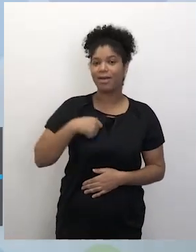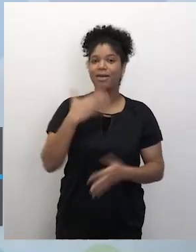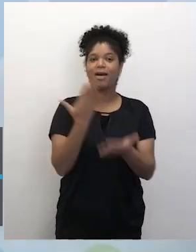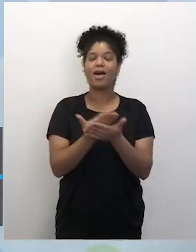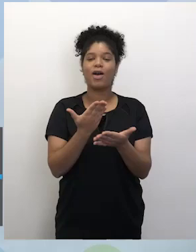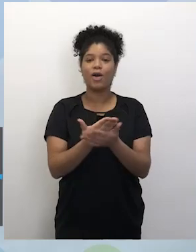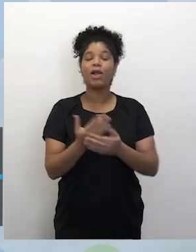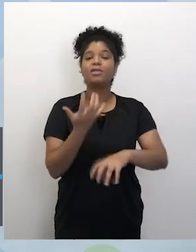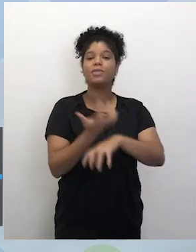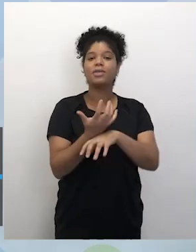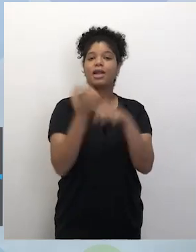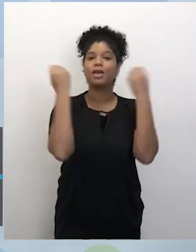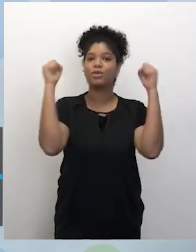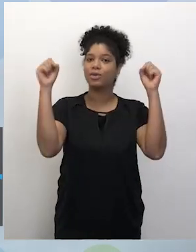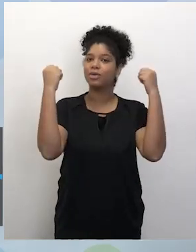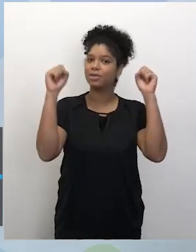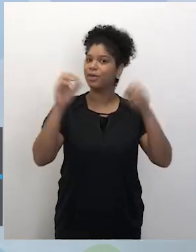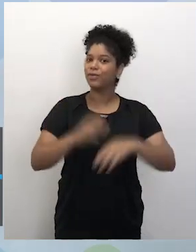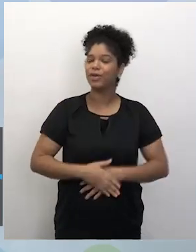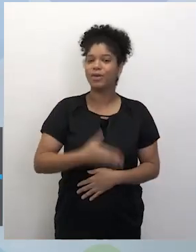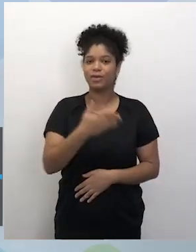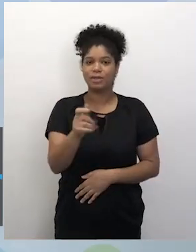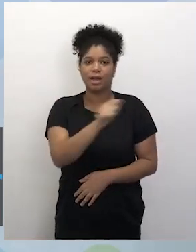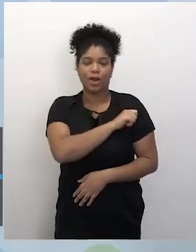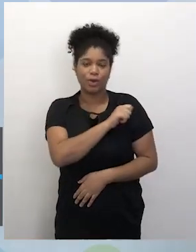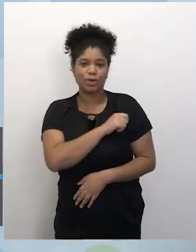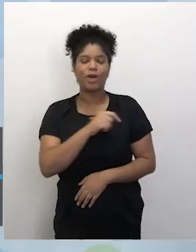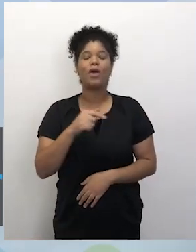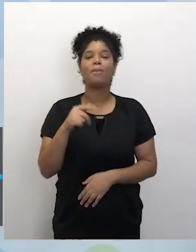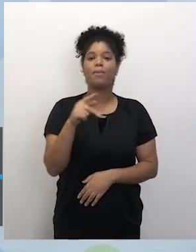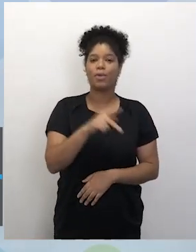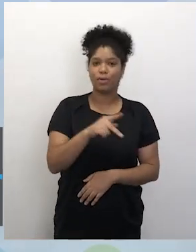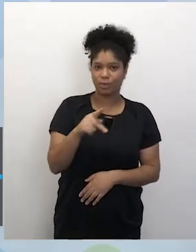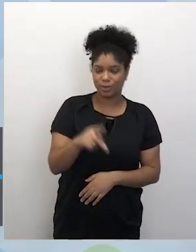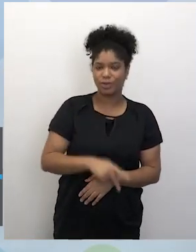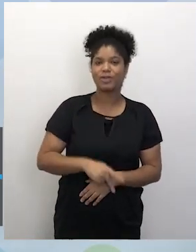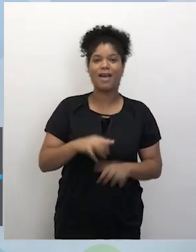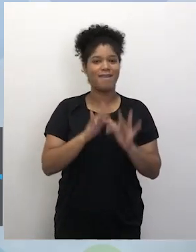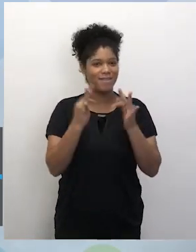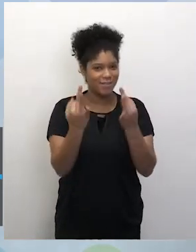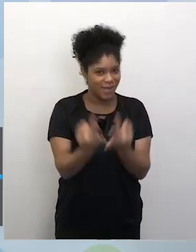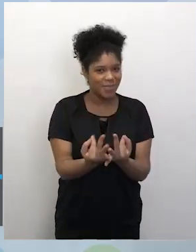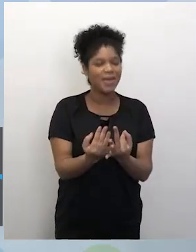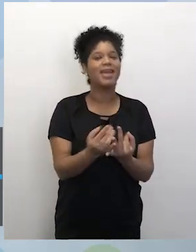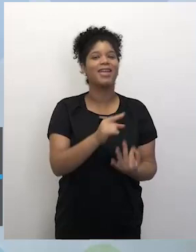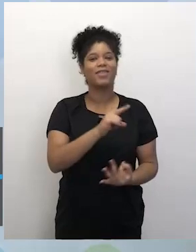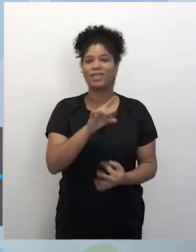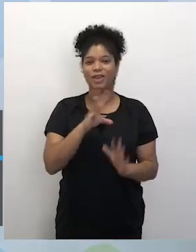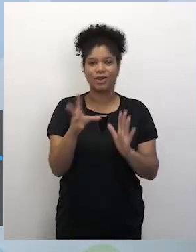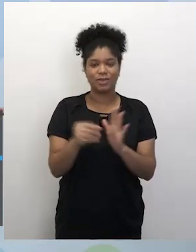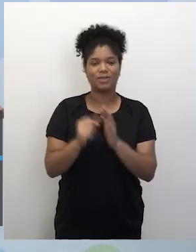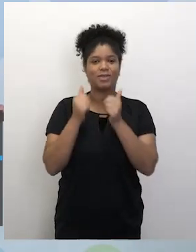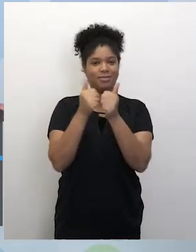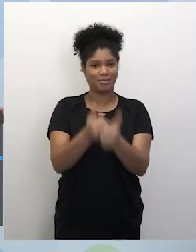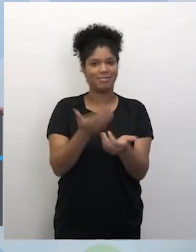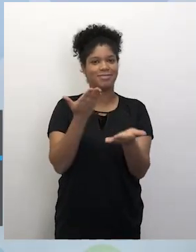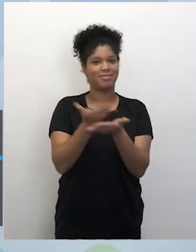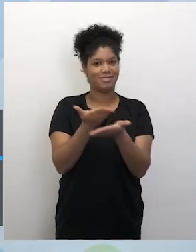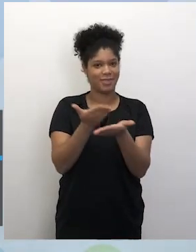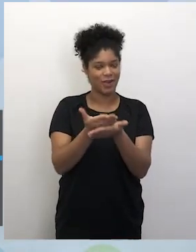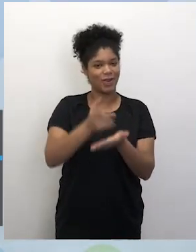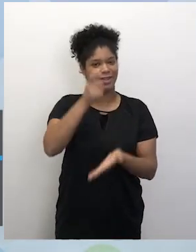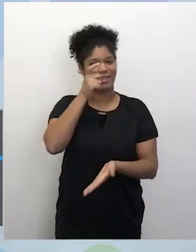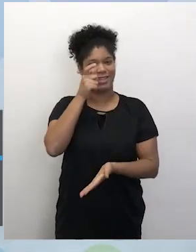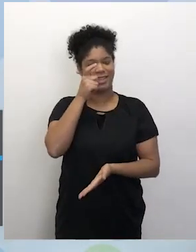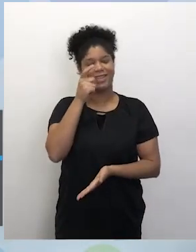de educação física. Então, estudantes, professores, família, se tiver reunido, e todos que estão nos assistindo,